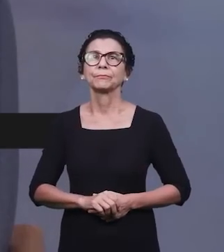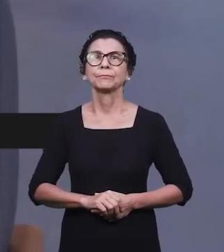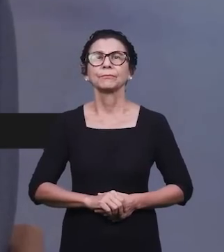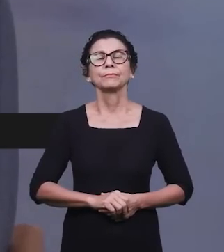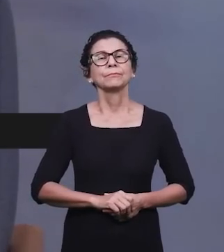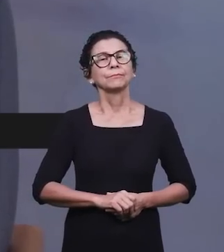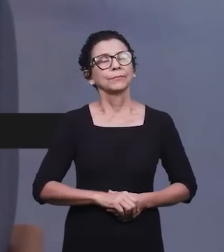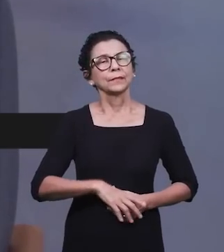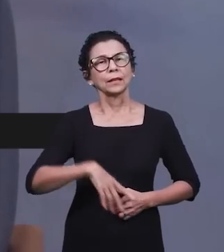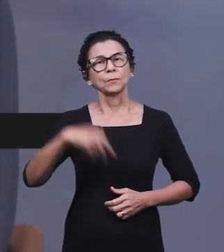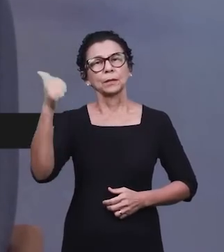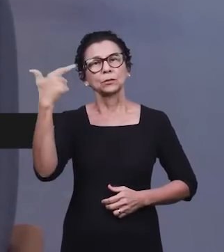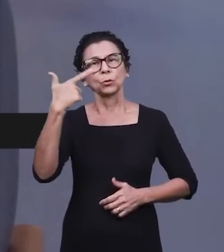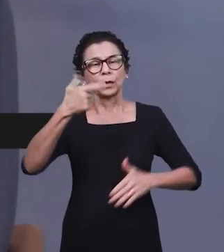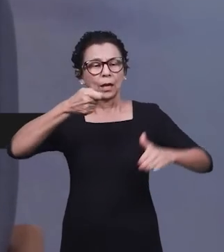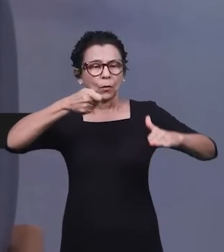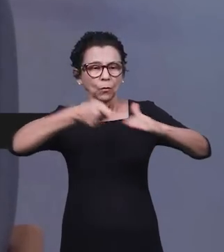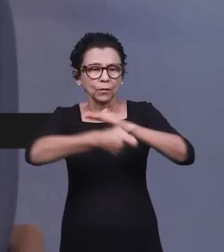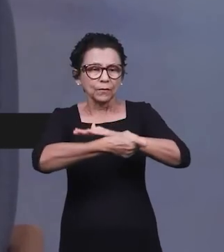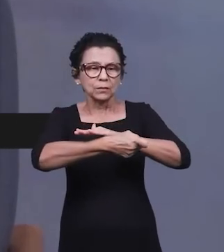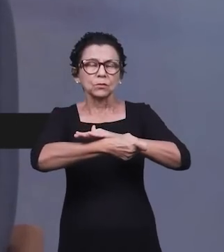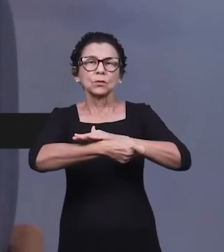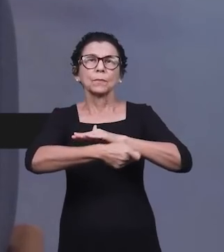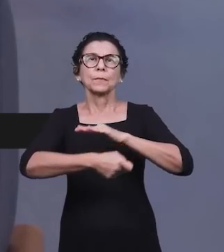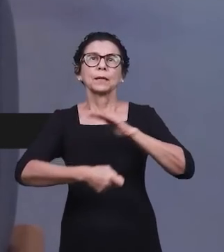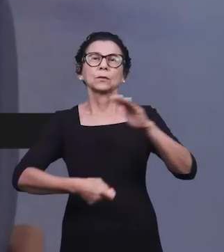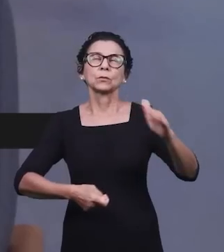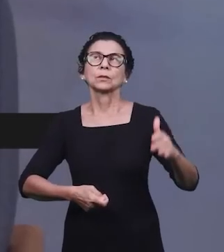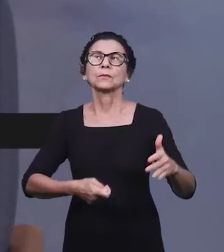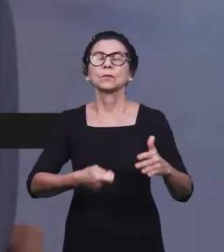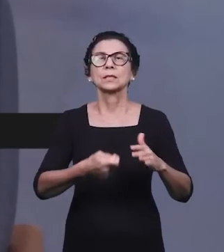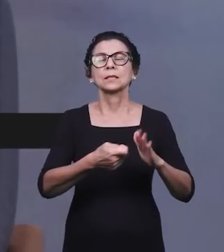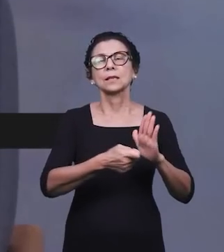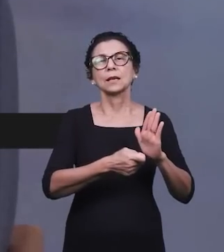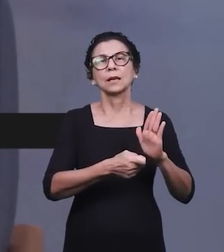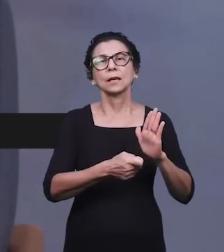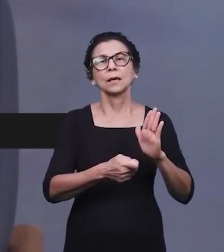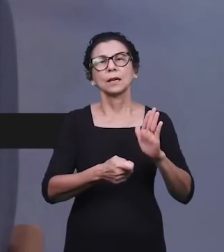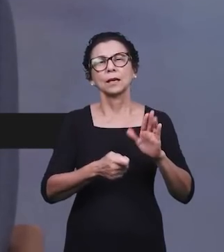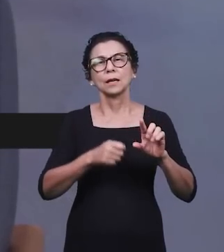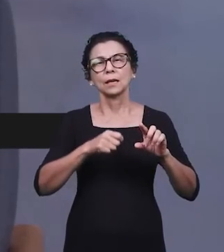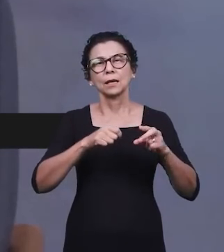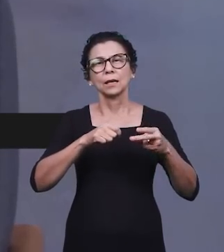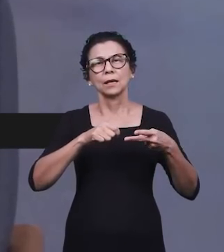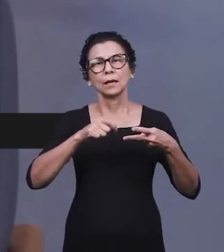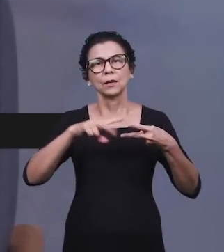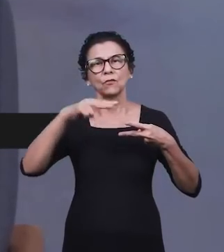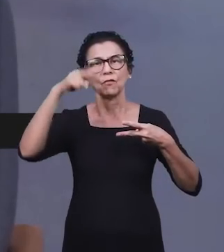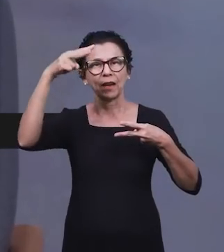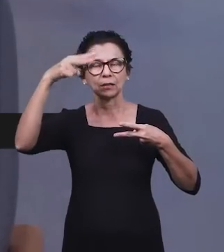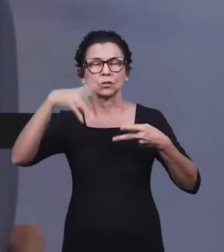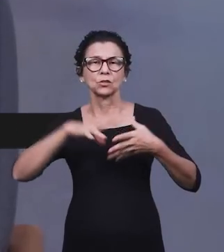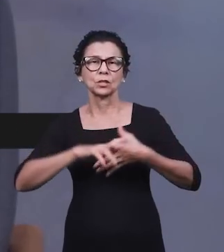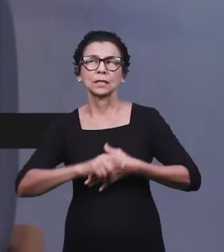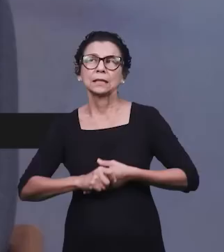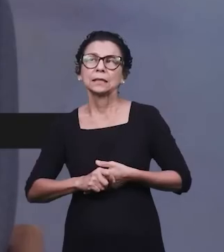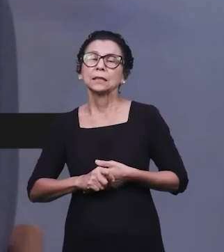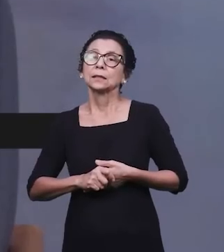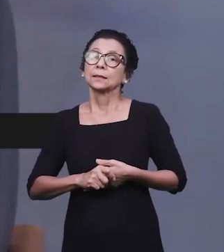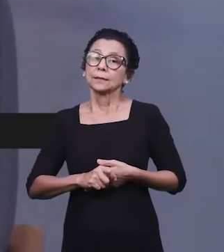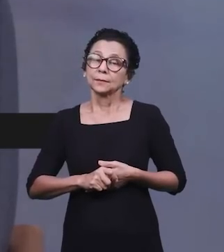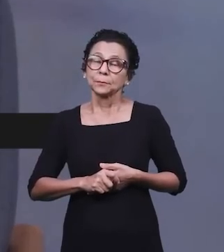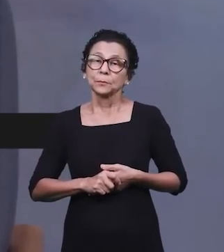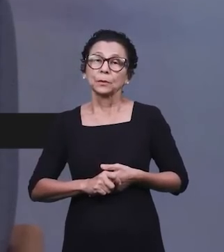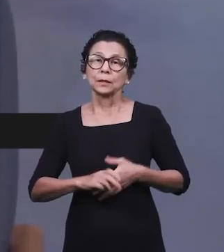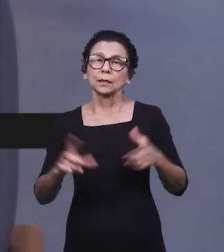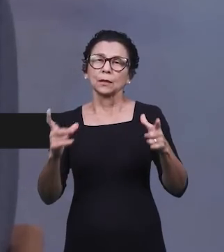pelo investimento. Inclusive a gente recebe perguntas assim, vale a pena eu pegar um empréstimo para investir? Via de regra não, porque o custo de uma dívida